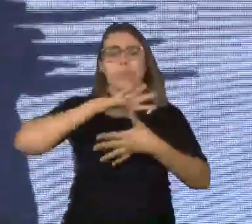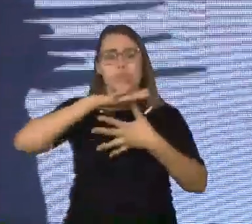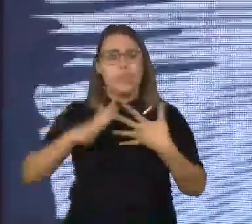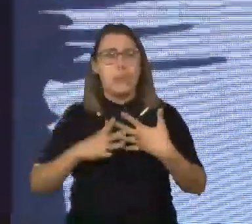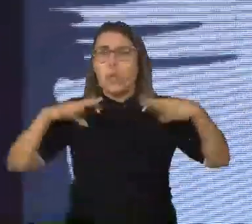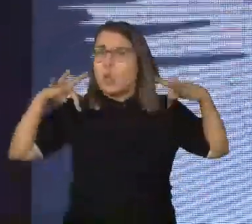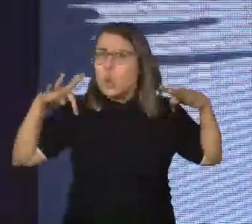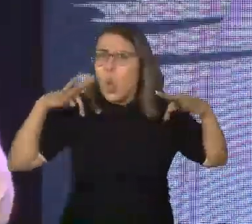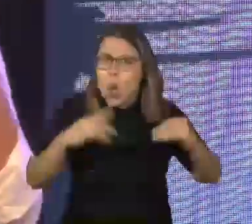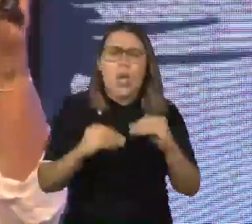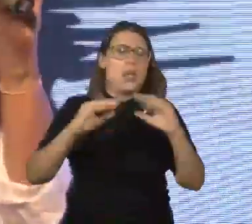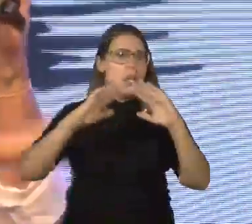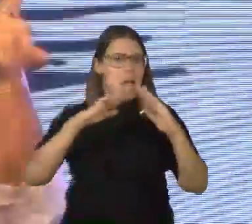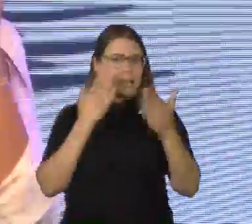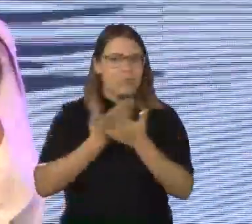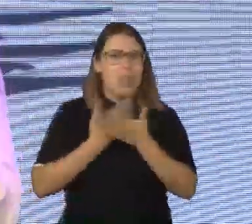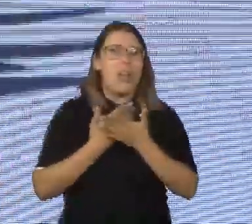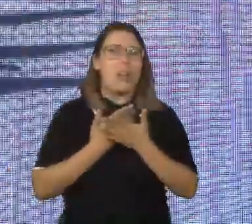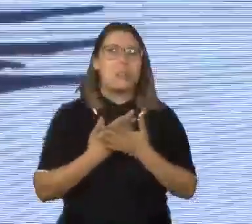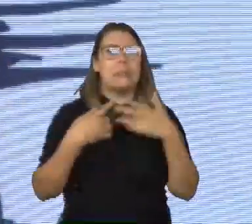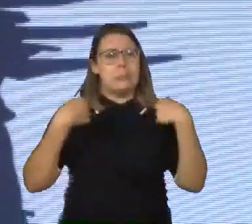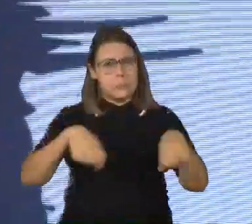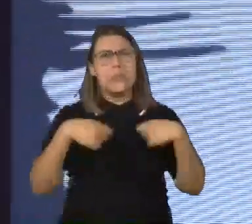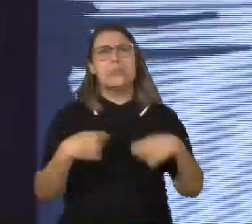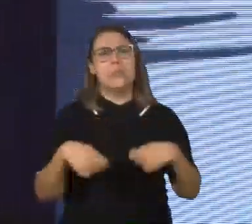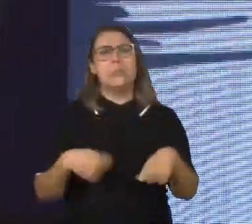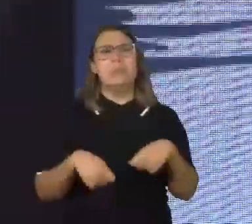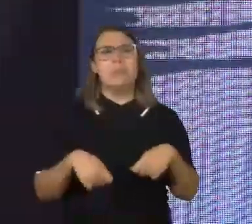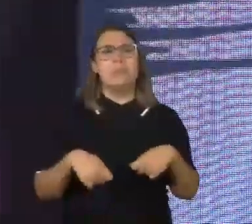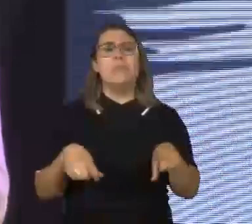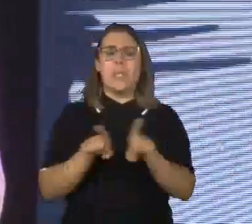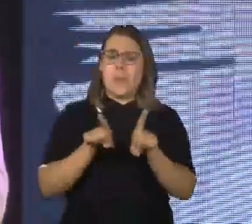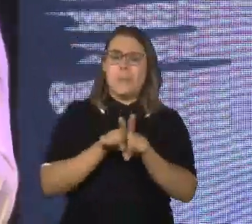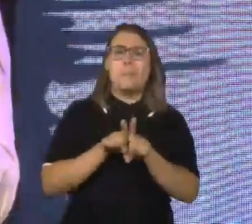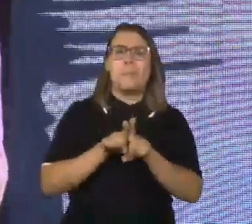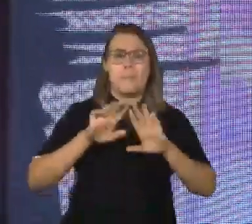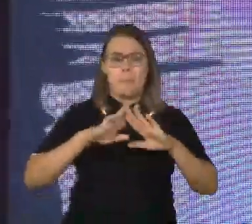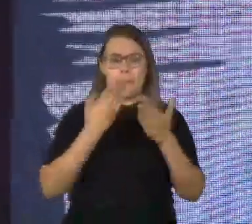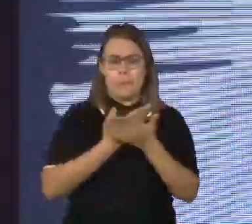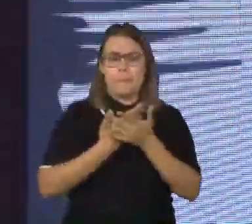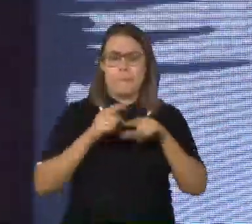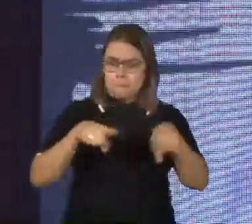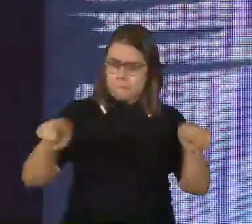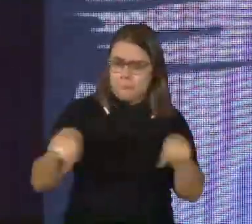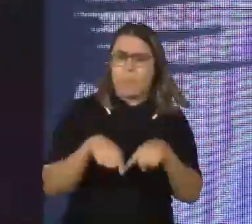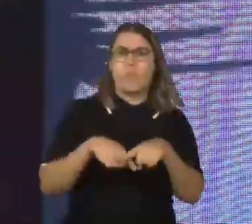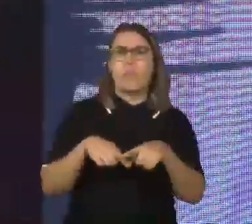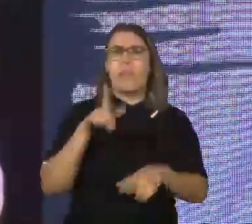a escola, toda a comunicação do espaço escolar, a sala de aula, o bebedouro,